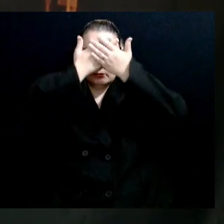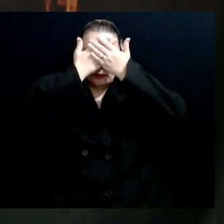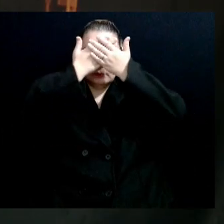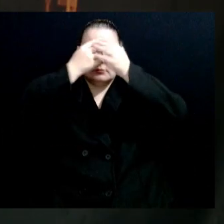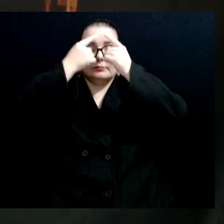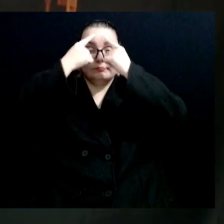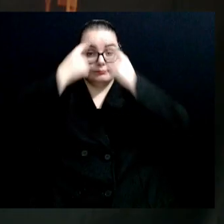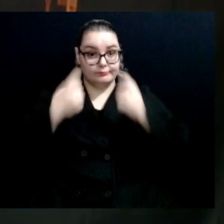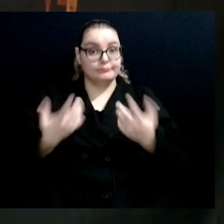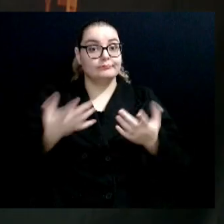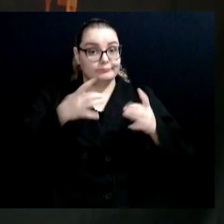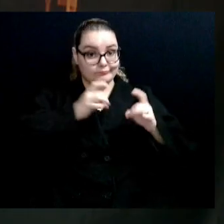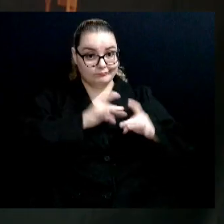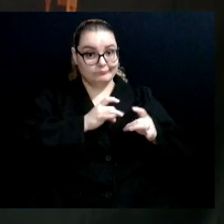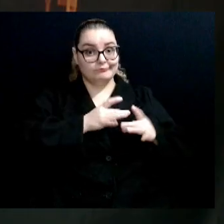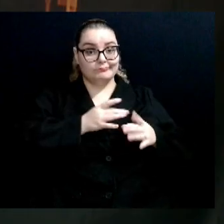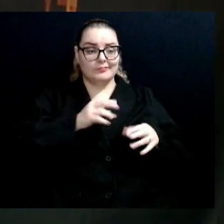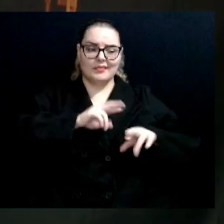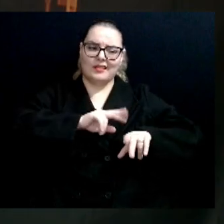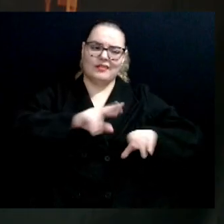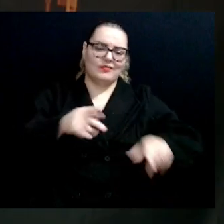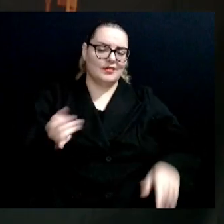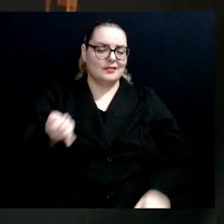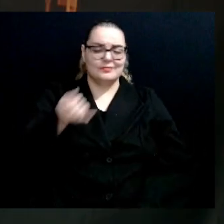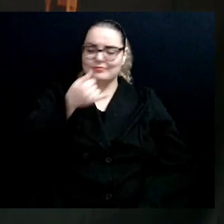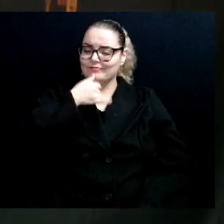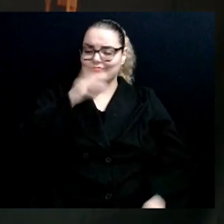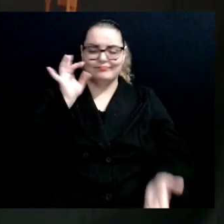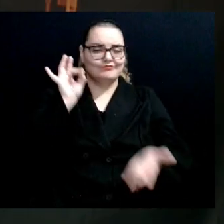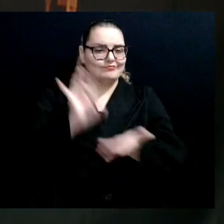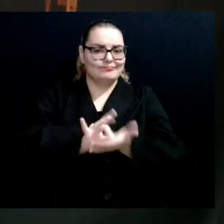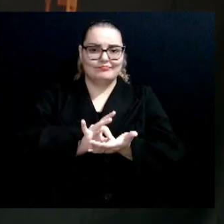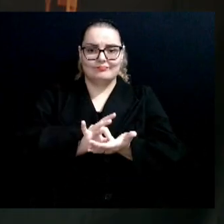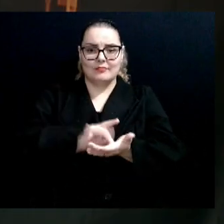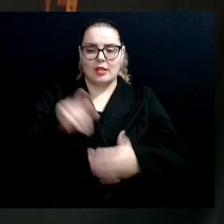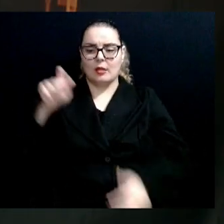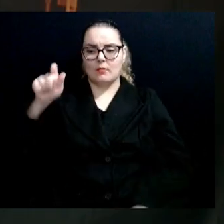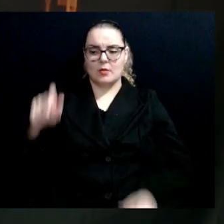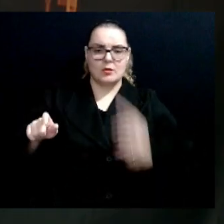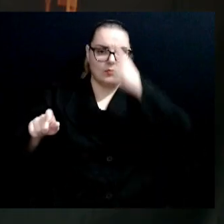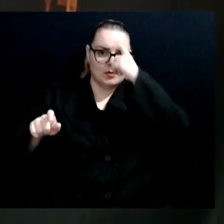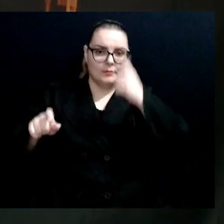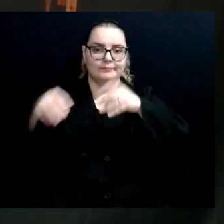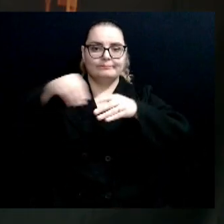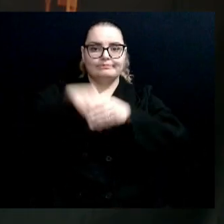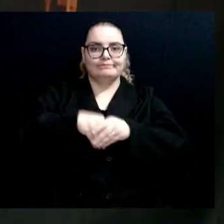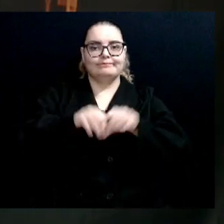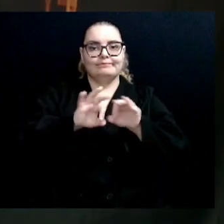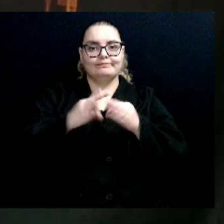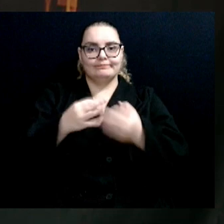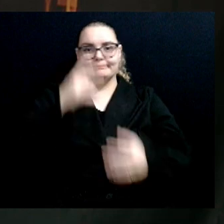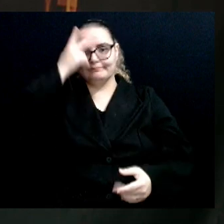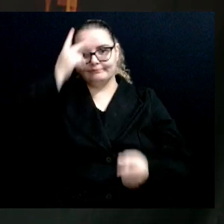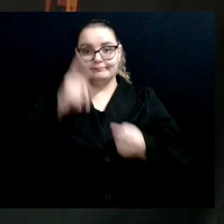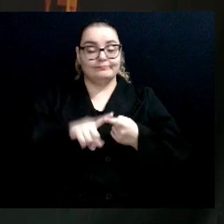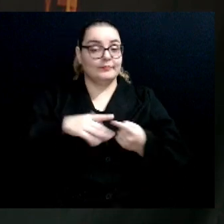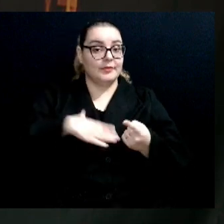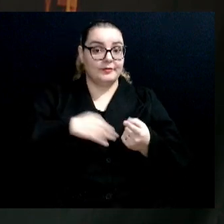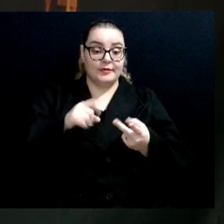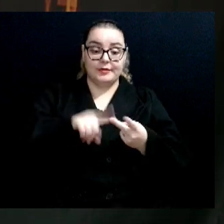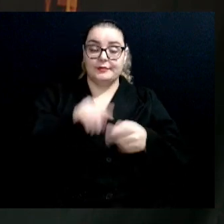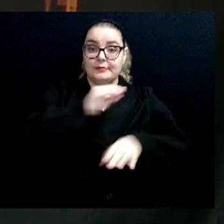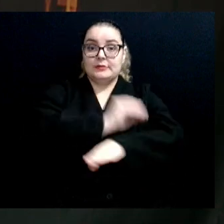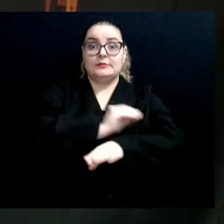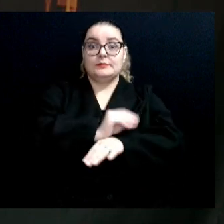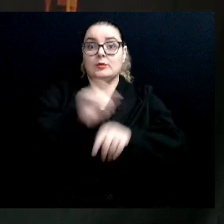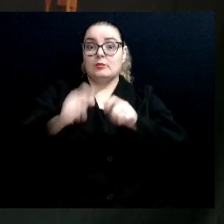casos, infelizmente, e é uma realidade, o agressor ele está dentro da própria família. Filhos, cuidadores ou pessoas próximas